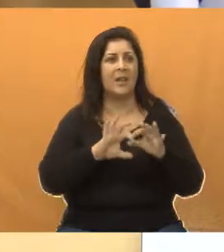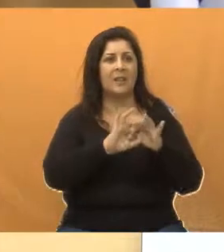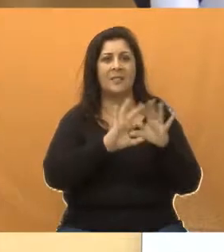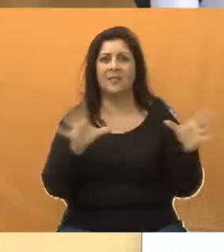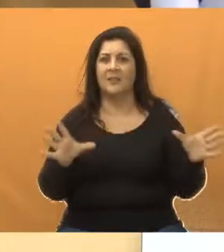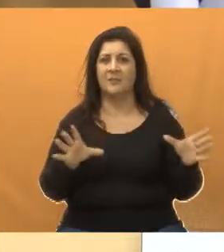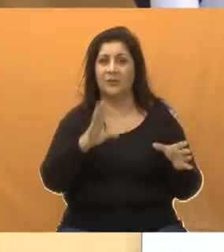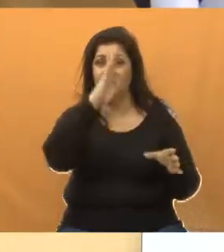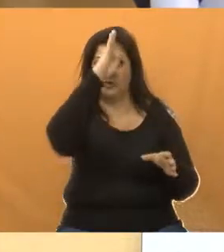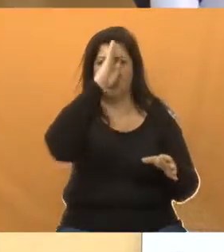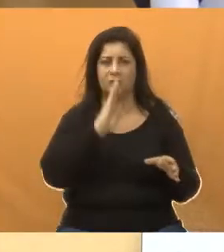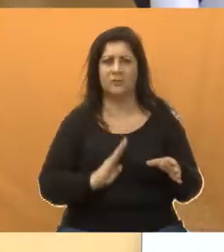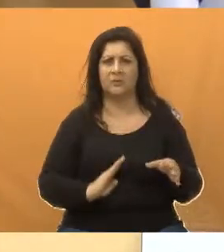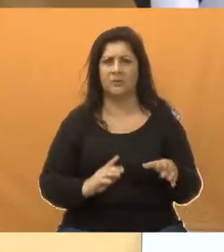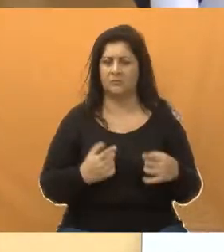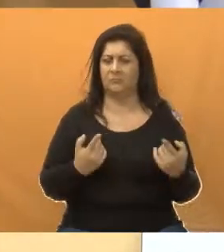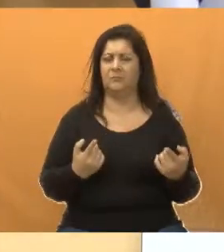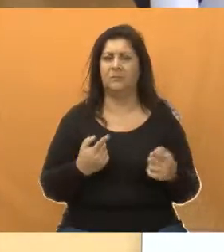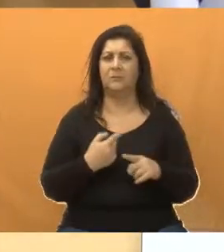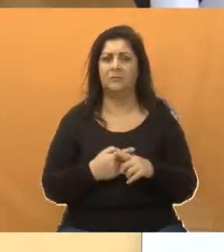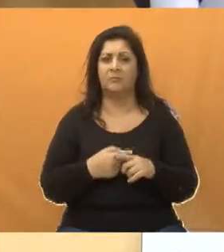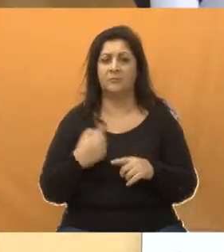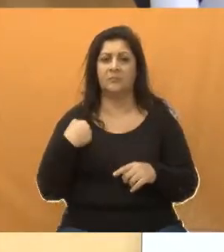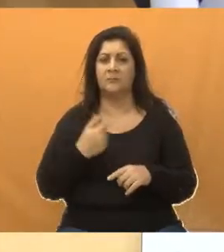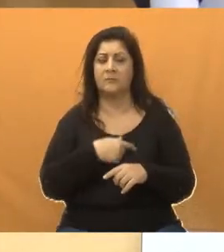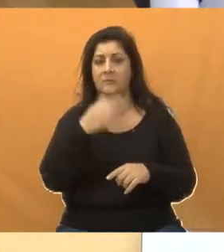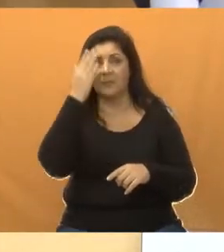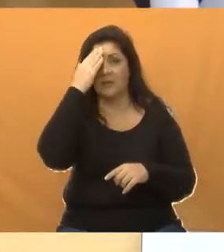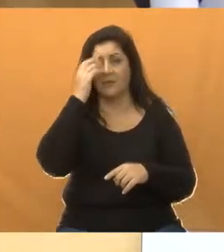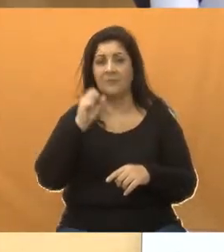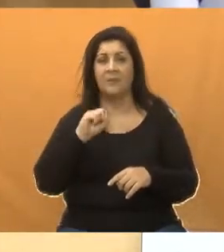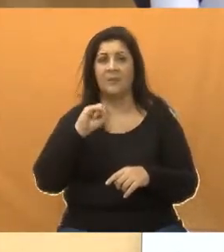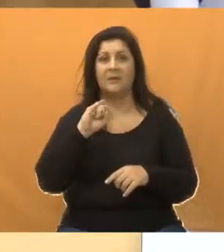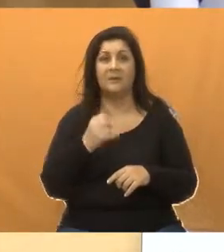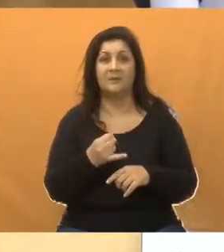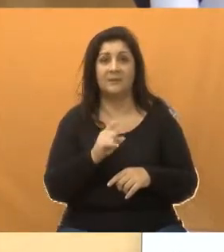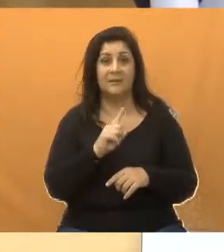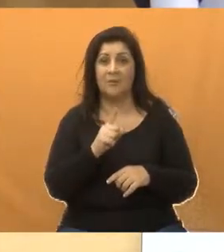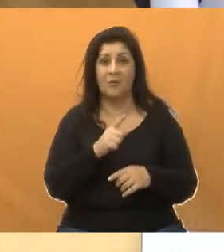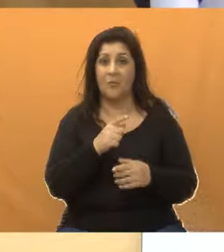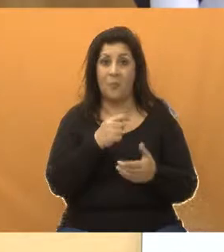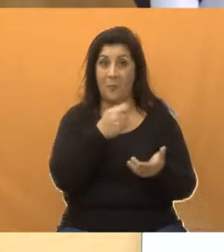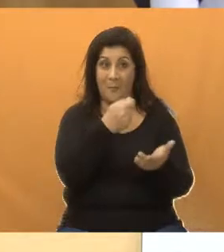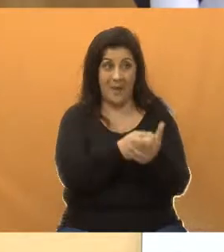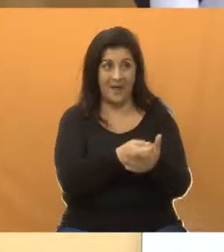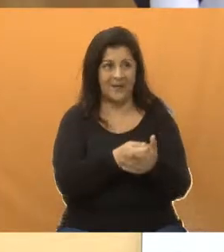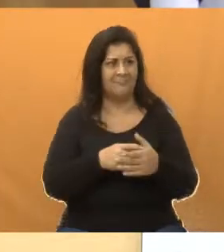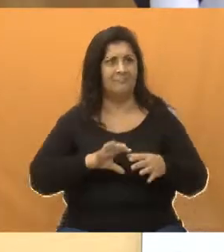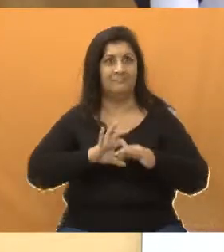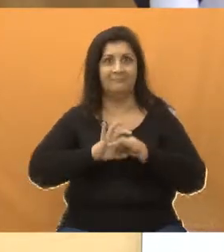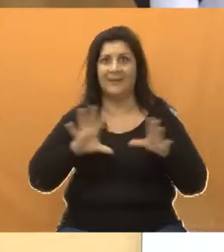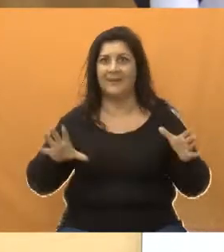gente sabe que é da natureza humana. Quando a gente não paga, a gente começa a gastar mais, né? Eu fiquei impressionado